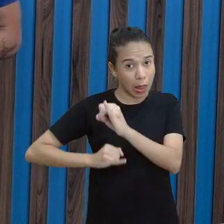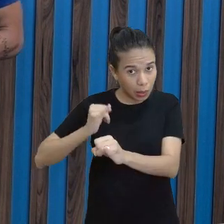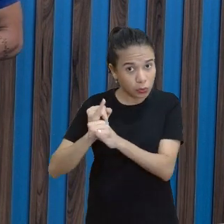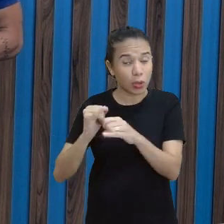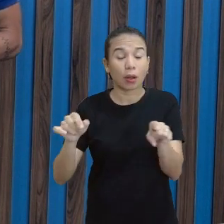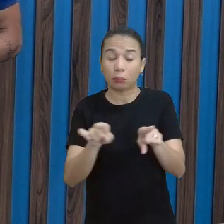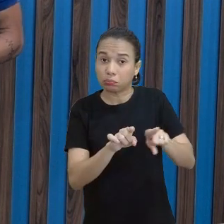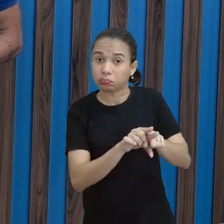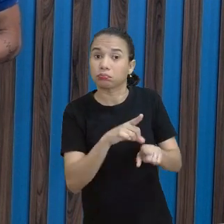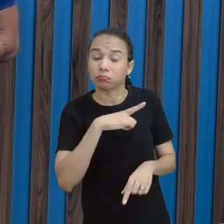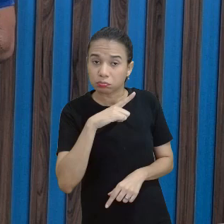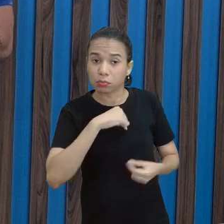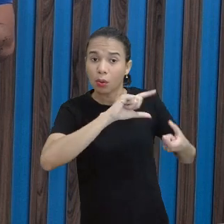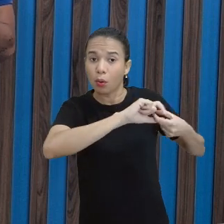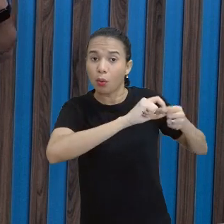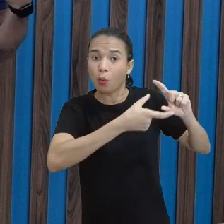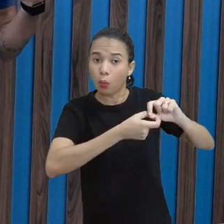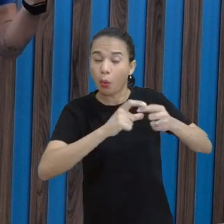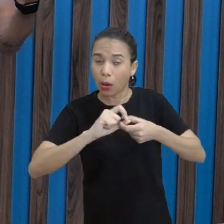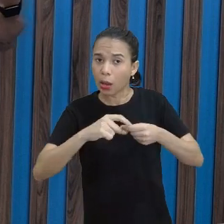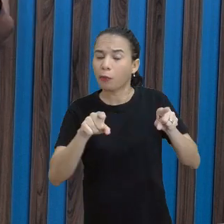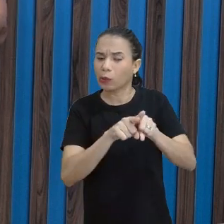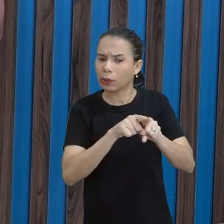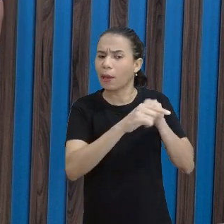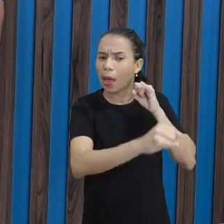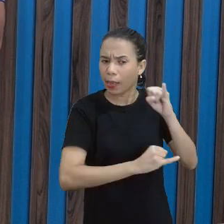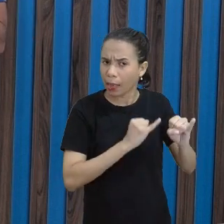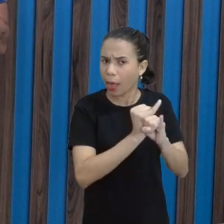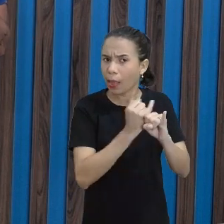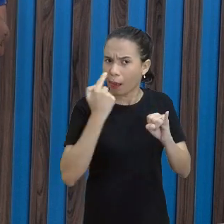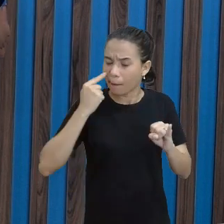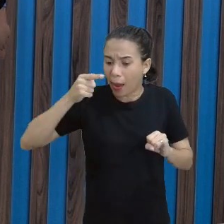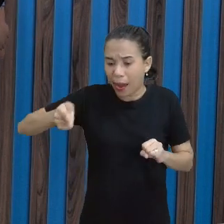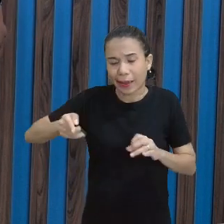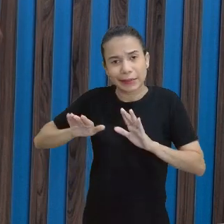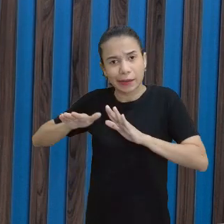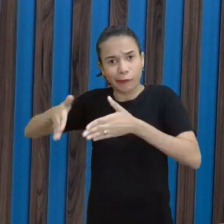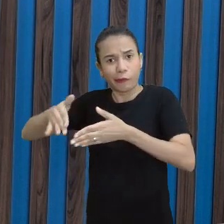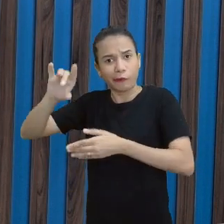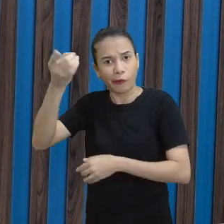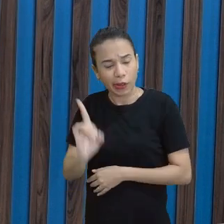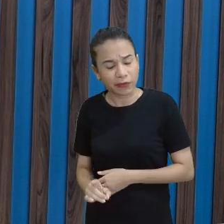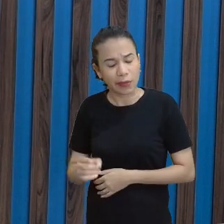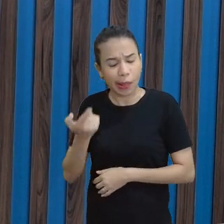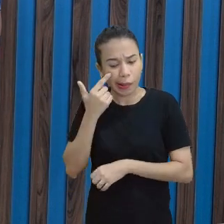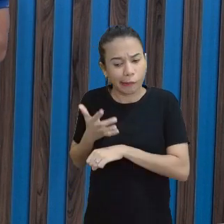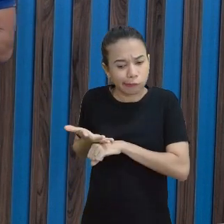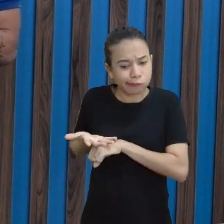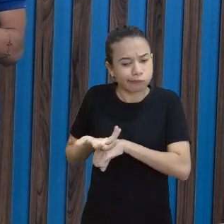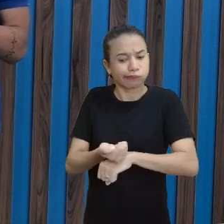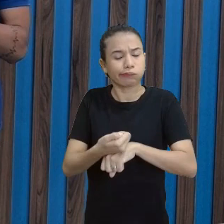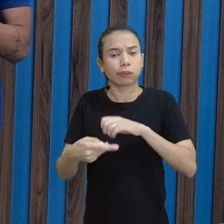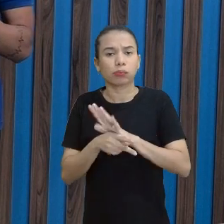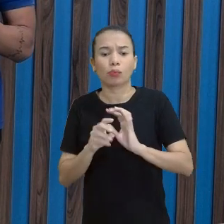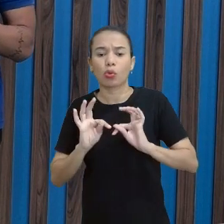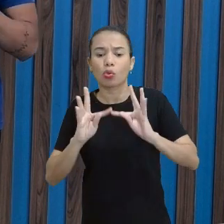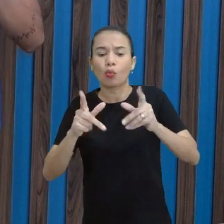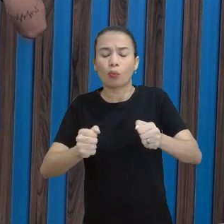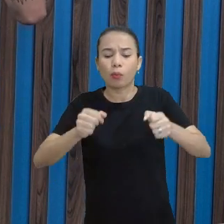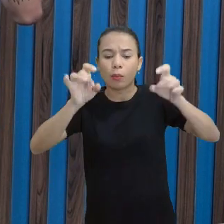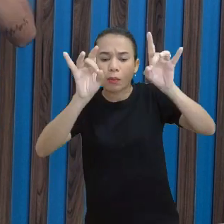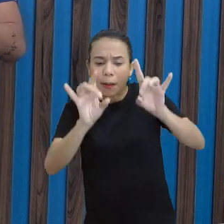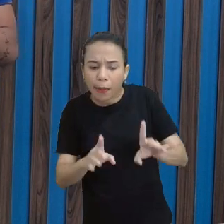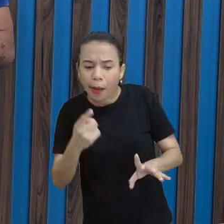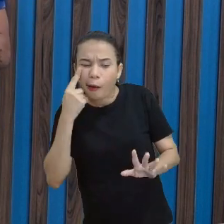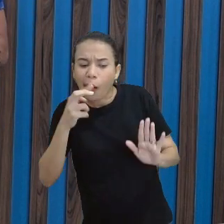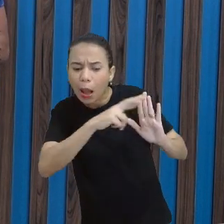Olímpico Internacional, que toma conta de todas essas modalidades que acontecem, né, que definem lá quais são